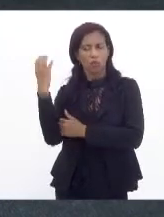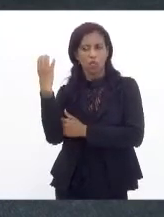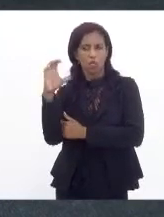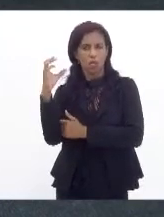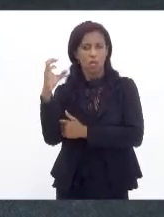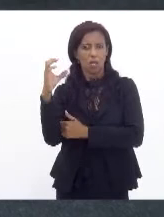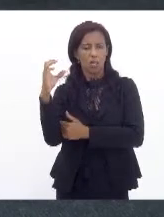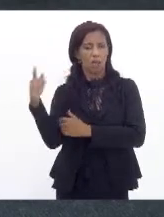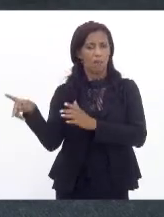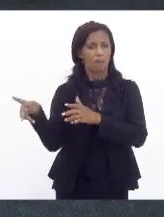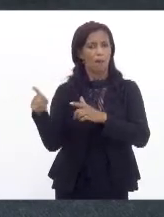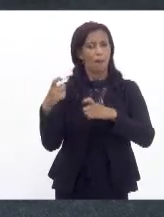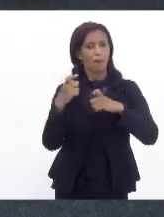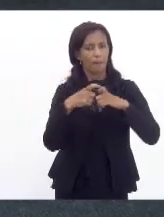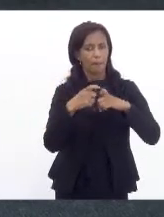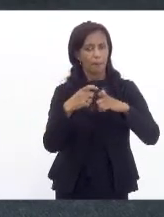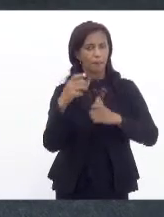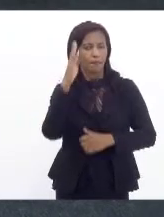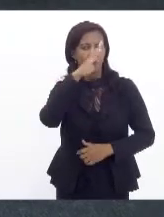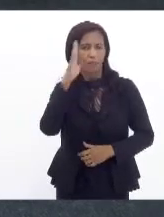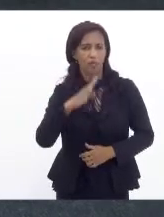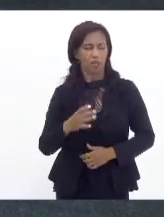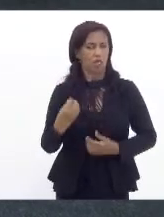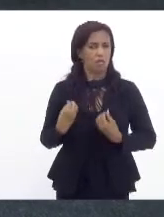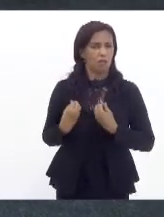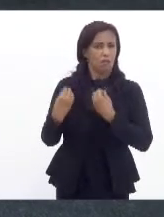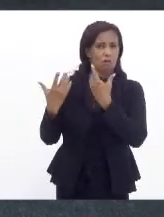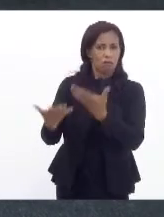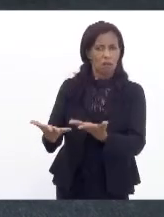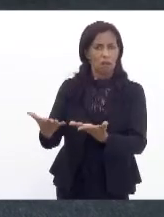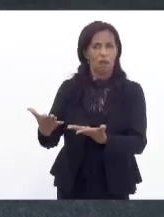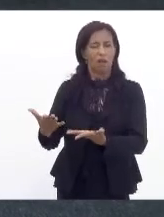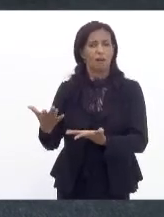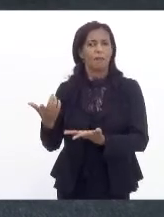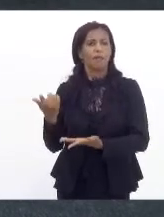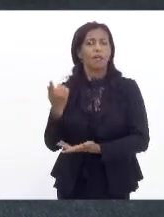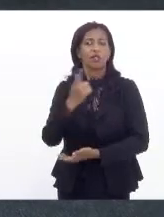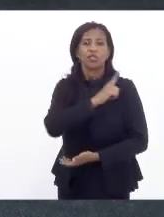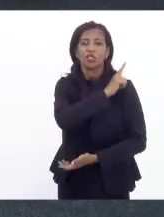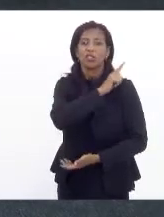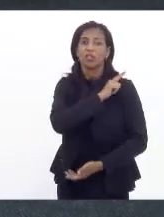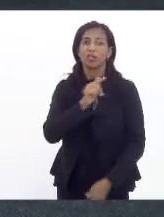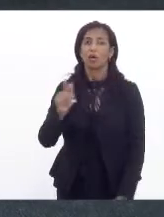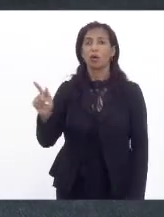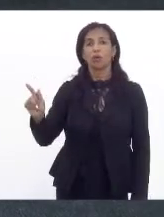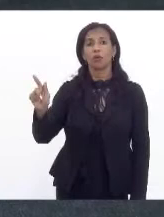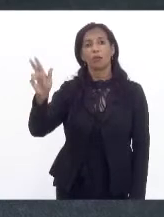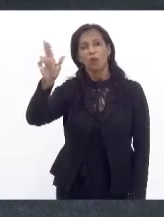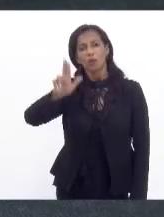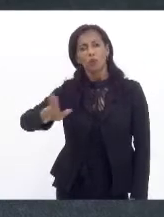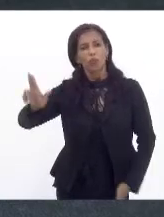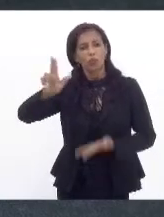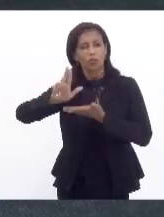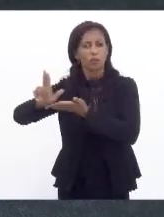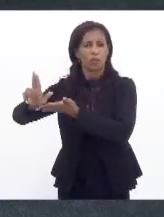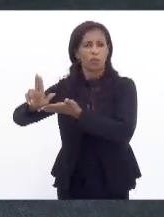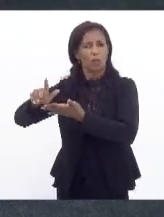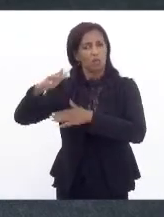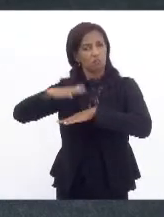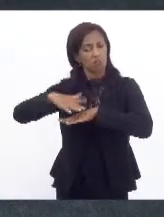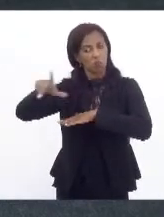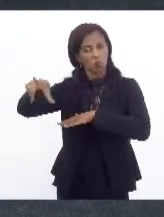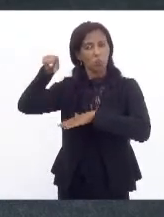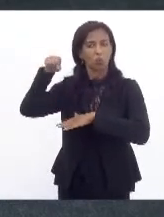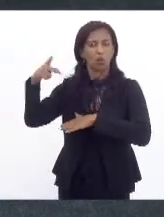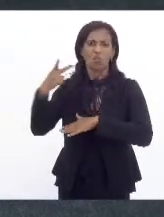que decidiu também dedicar uma parte da sua energia e da sua competência para a gestão universitária. Então, destacar o esforço do Antônio Cláudio. Ao mesmo tempo, eu